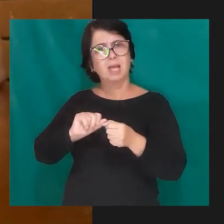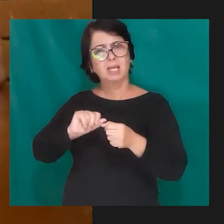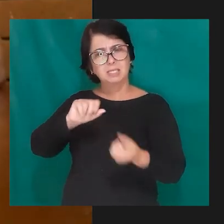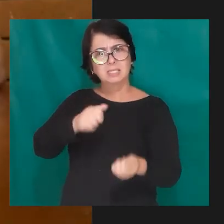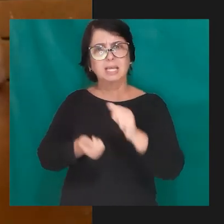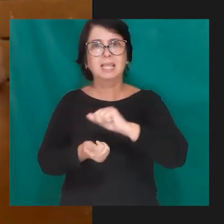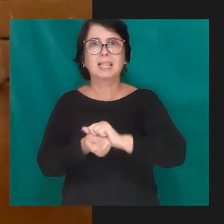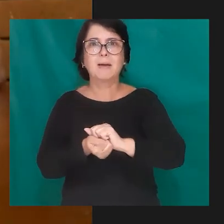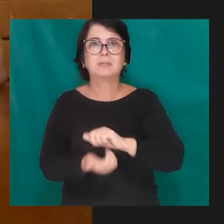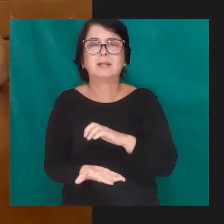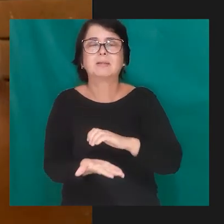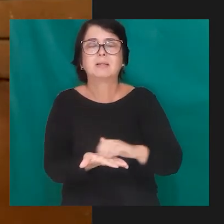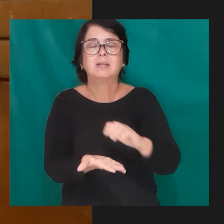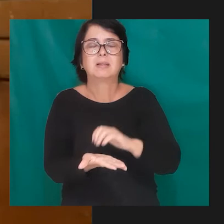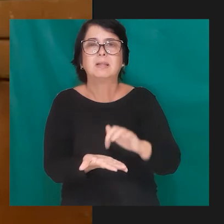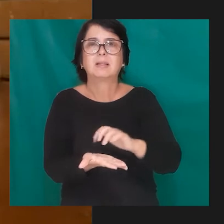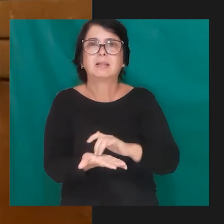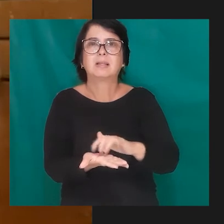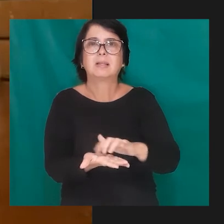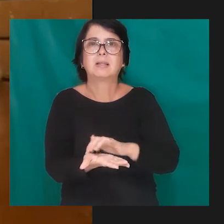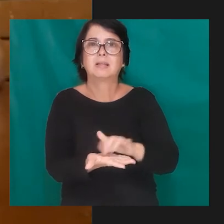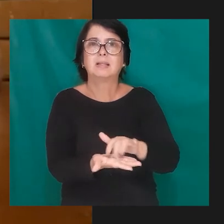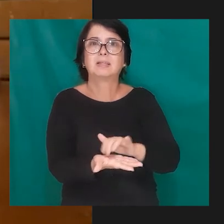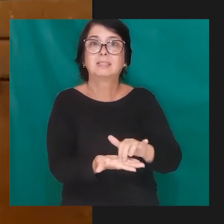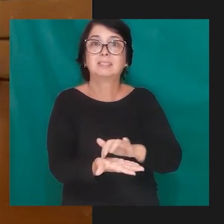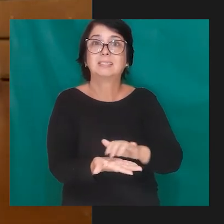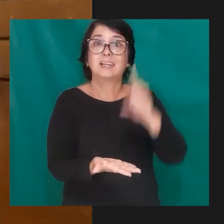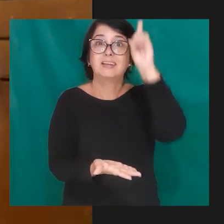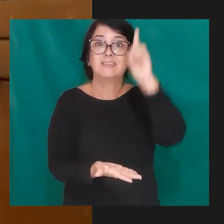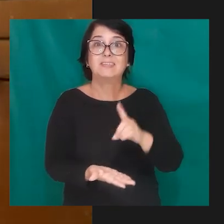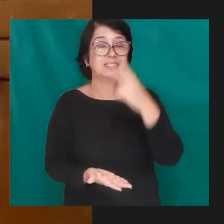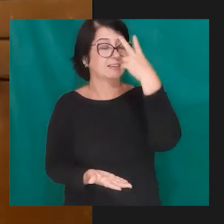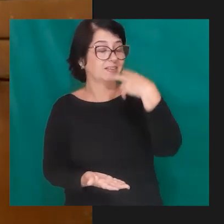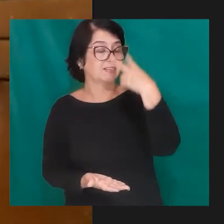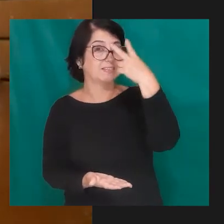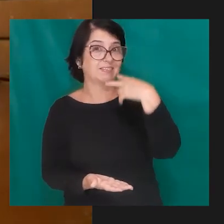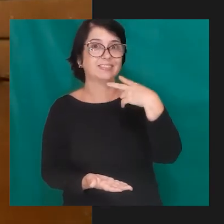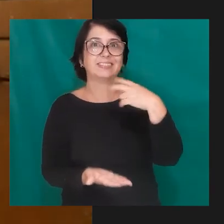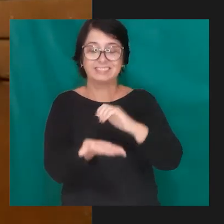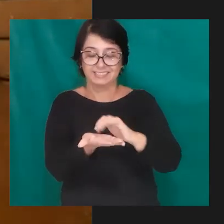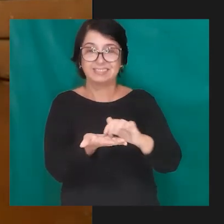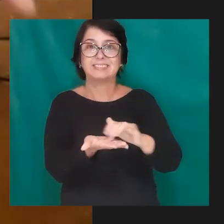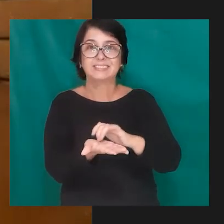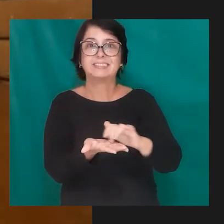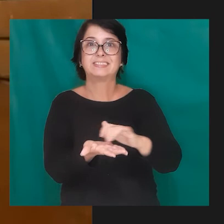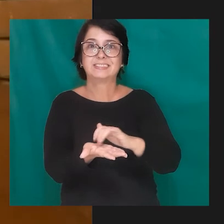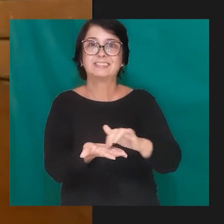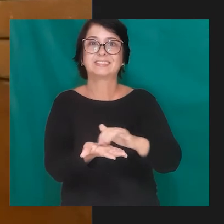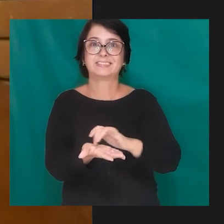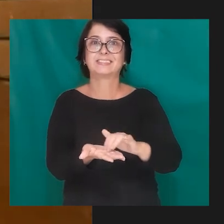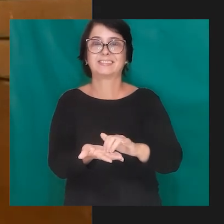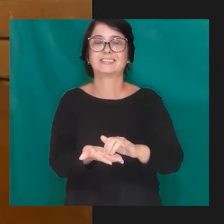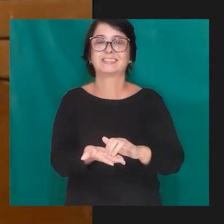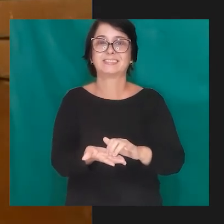em braille para que os deficientes visuais conhecessem esse sistema que a gente desenvolveu, de tablatura, um pouquinho do que é o